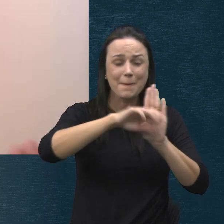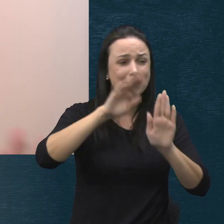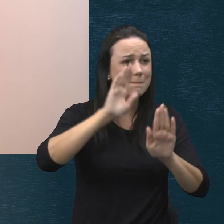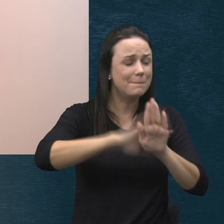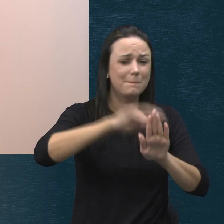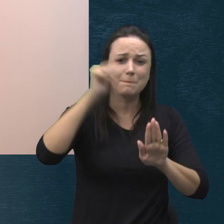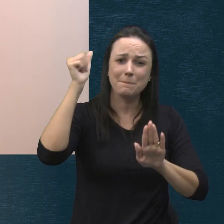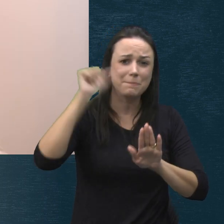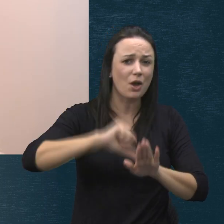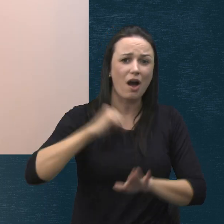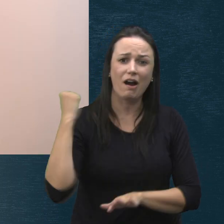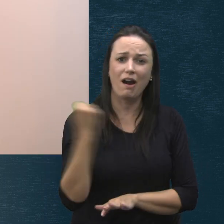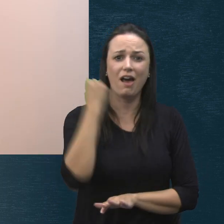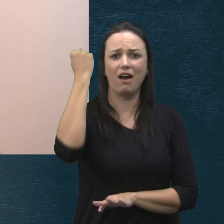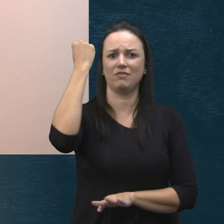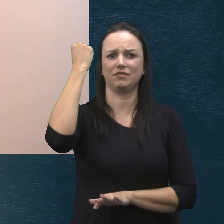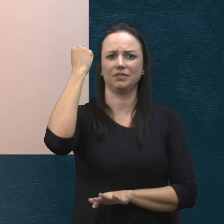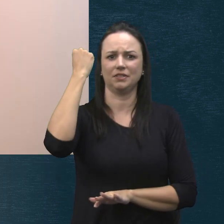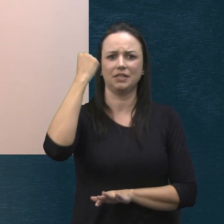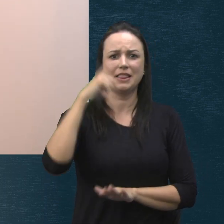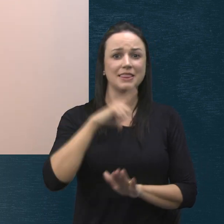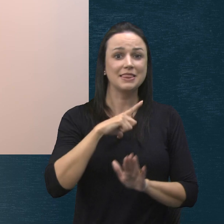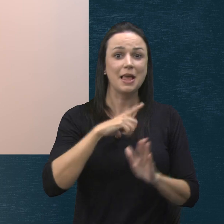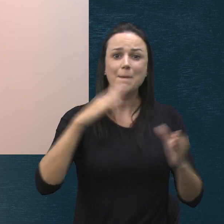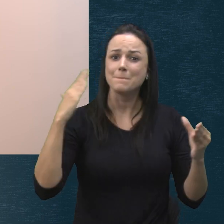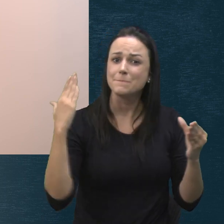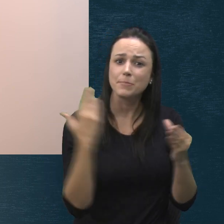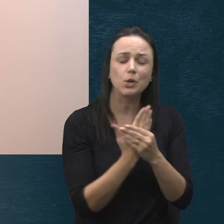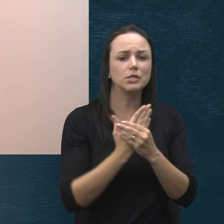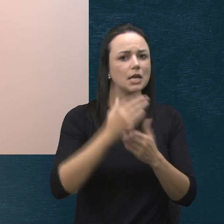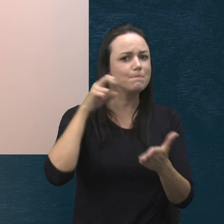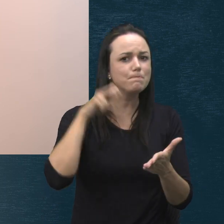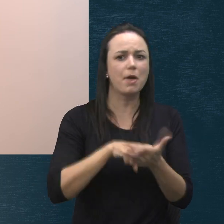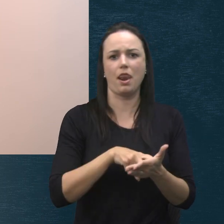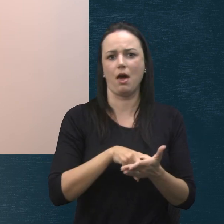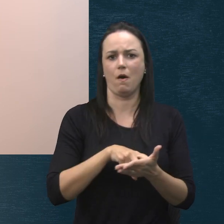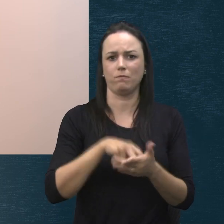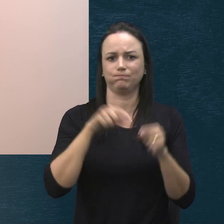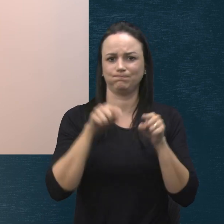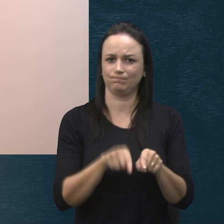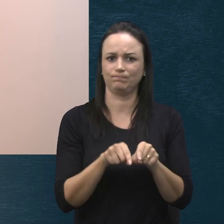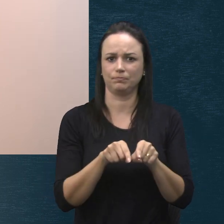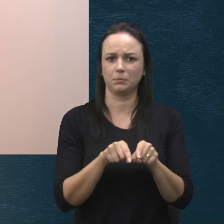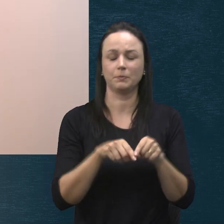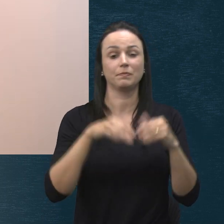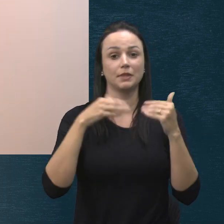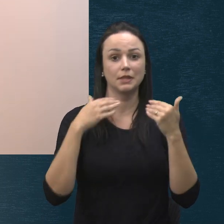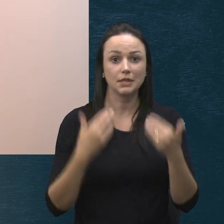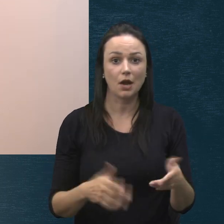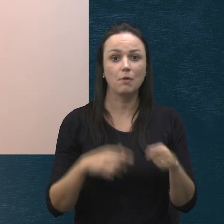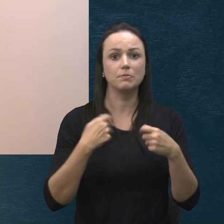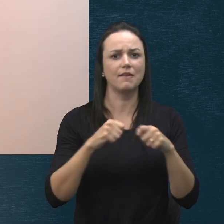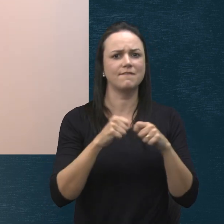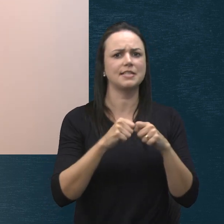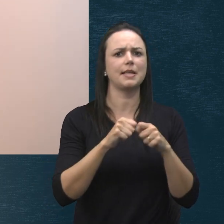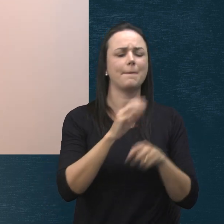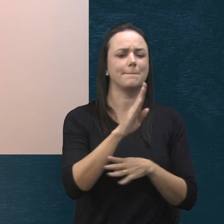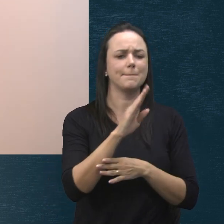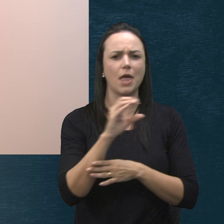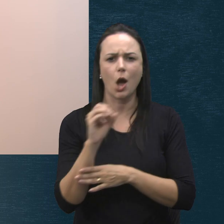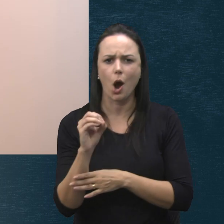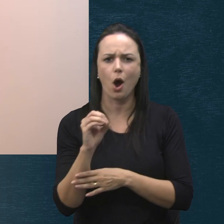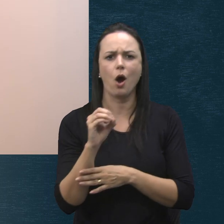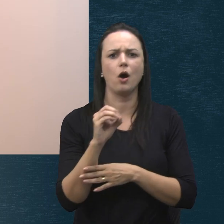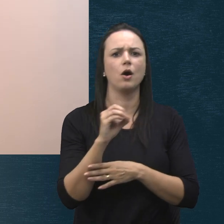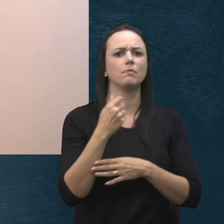mais grave, que dá sanções penais. Então, isso aí tem que fazer boletim de ocorrência, tem que